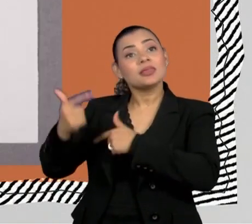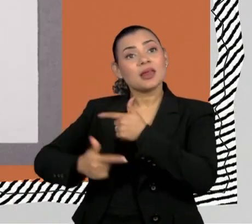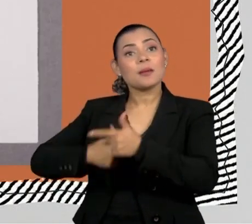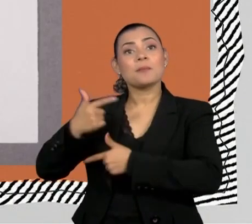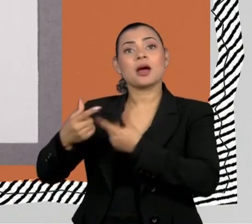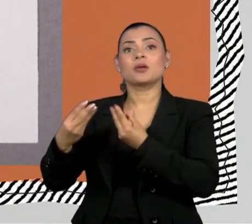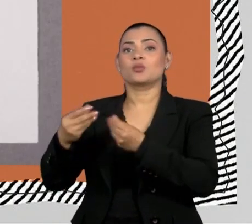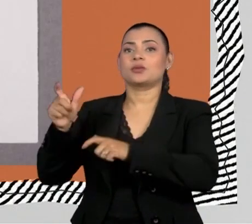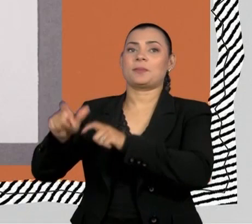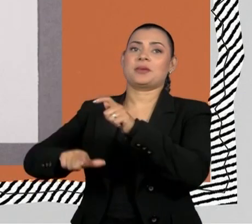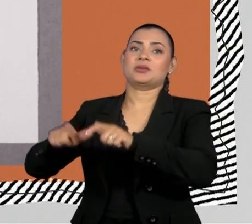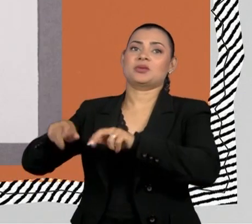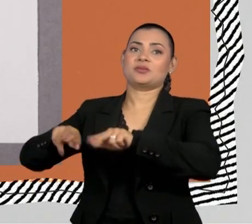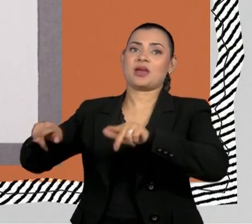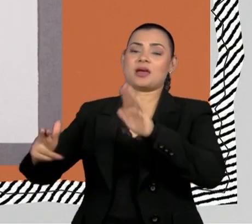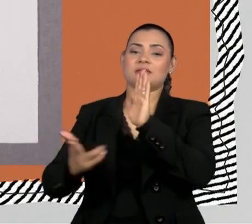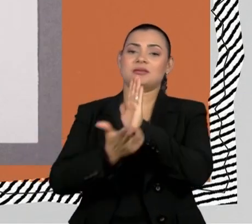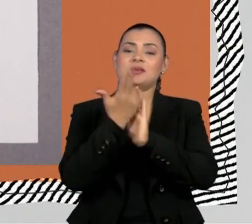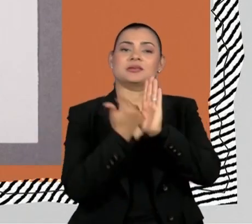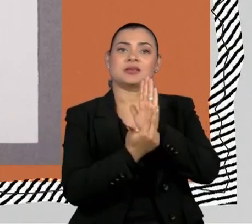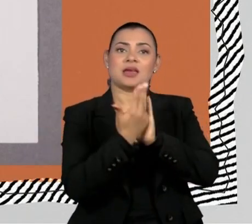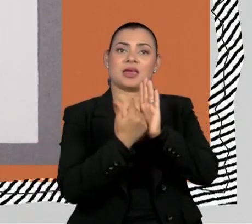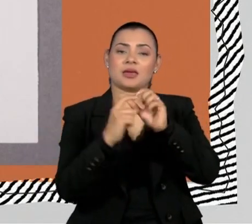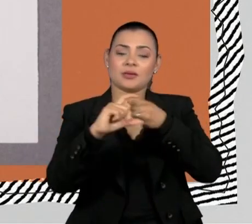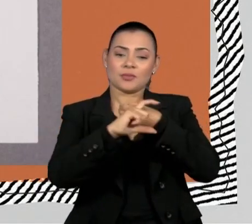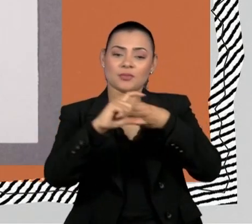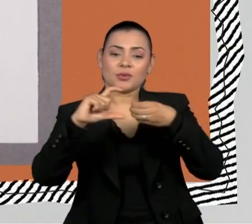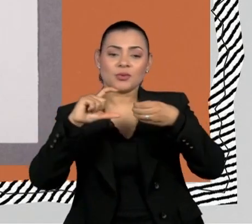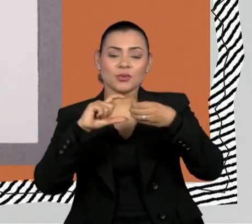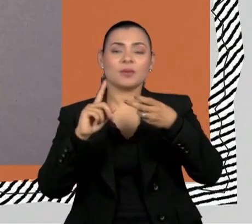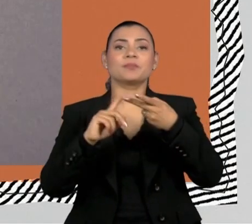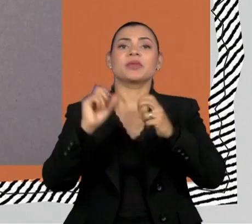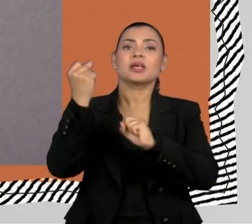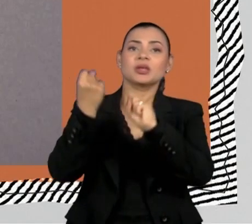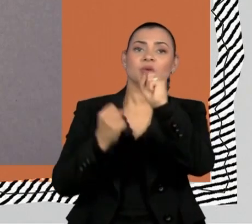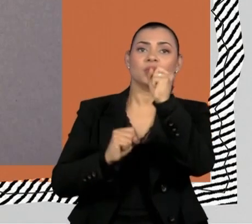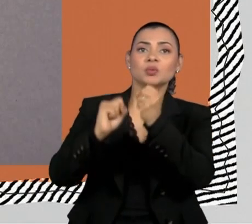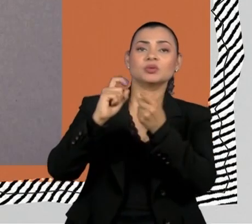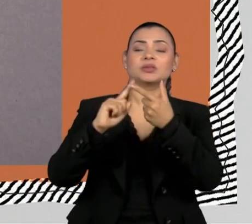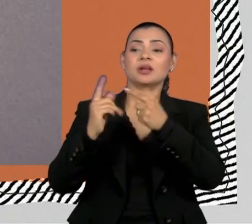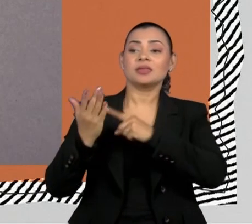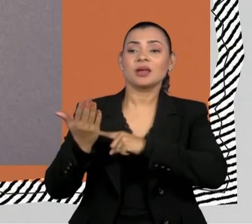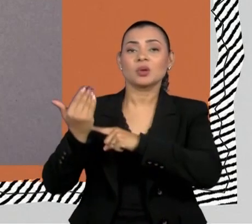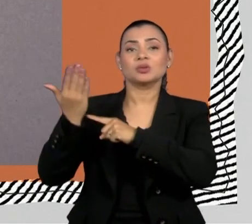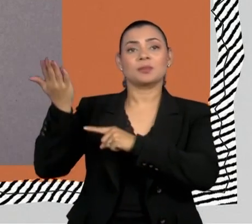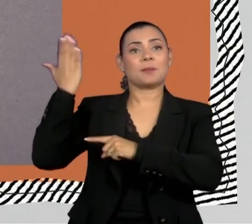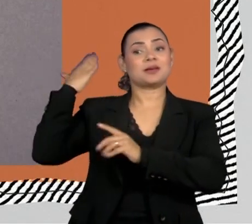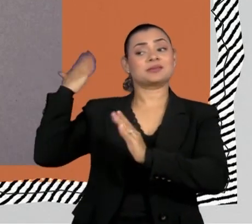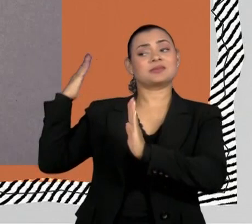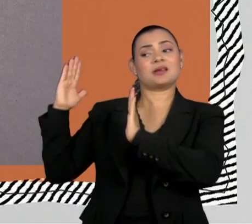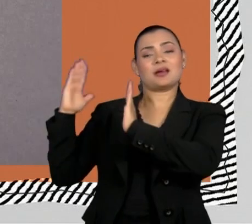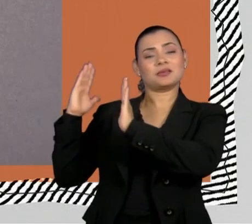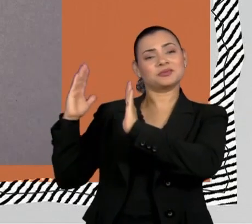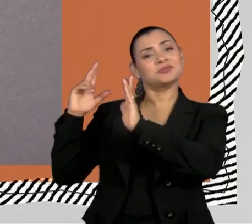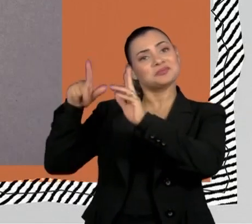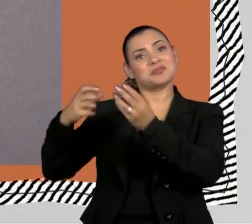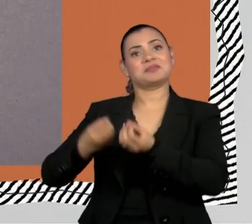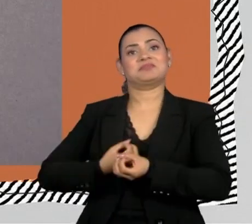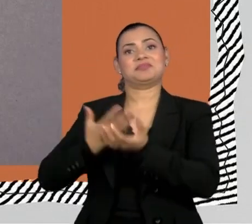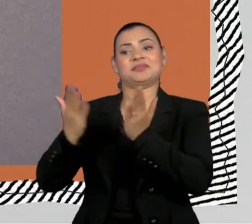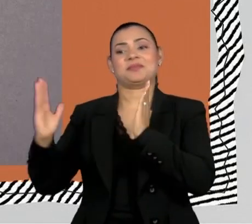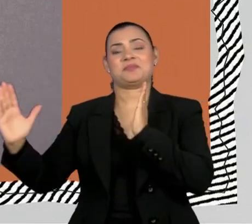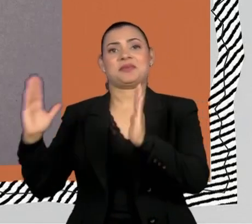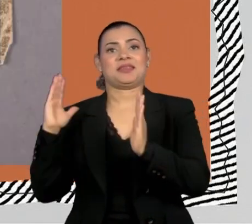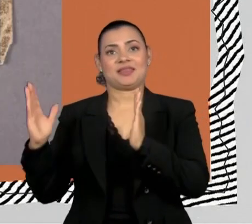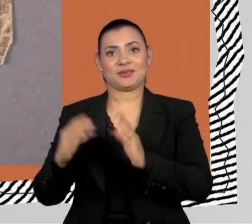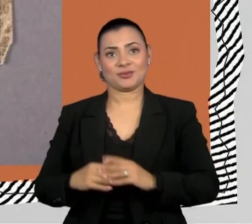de designers gráficos da indústria lá da produção tecnológica de gerar uma coisa pessoal né